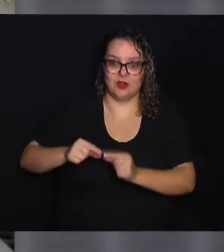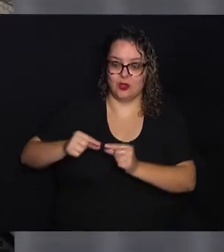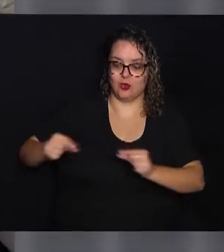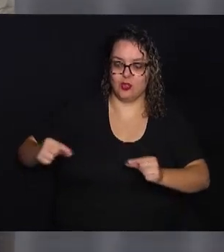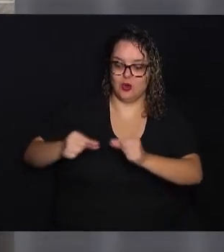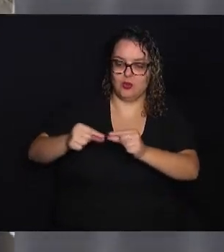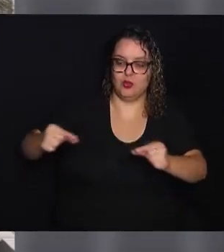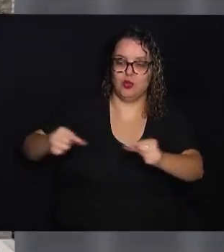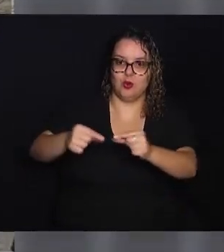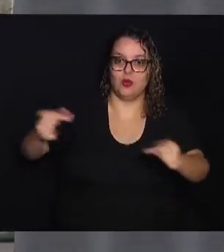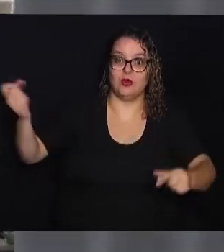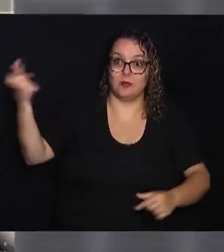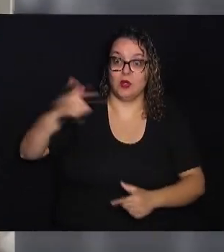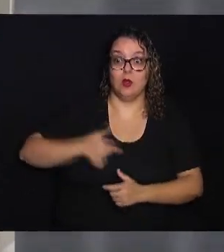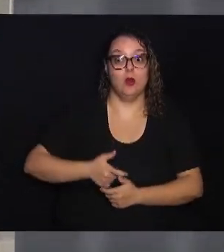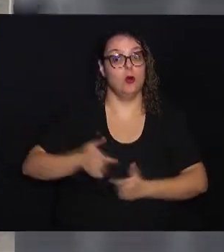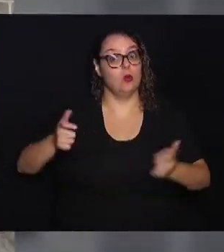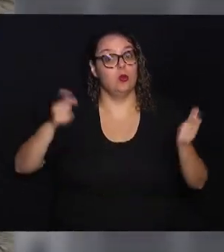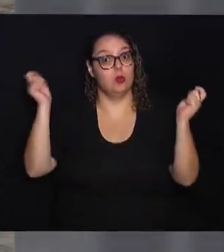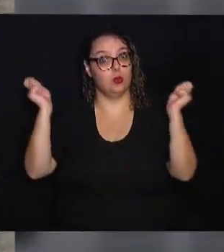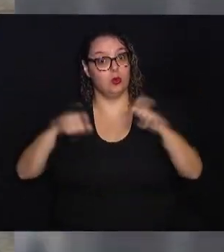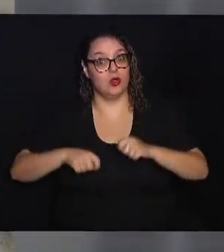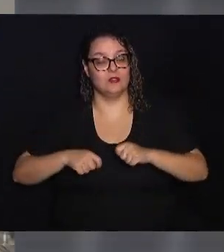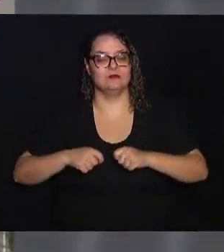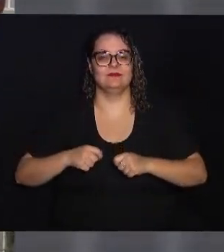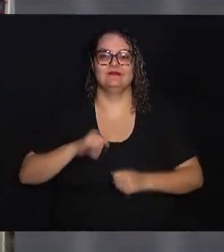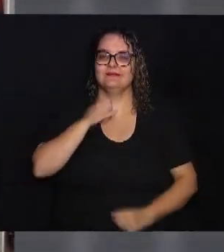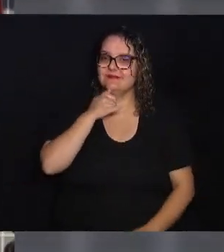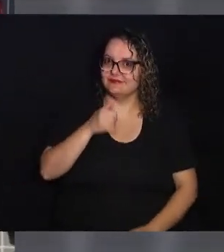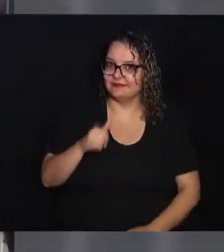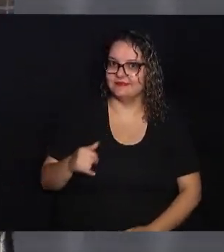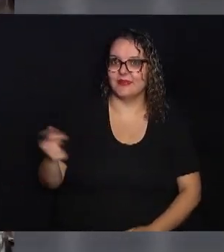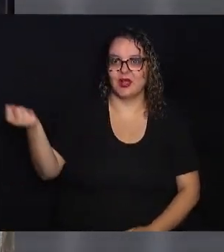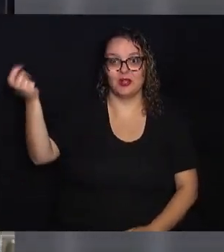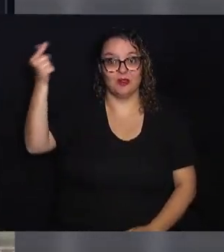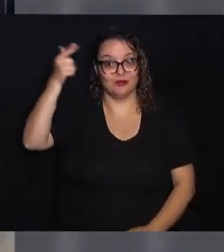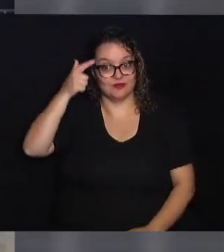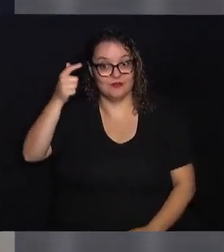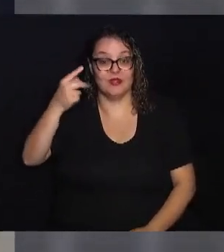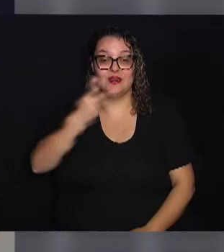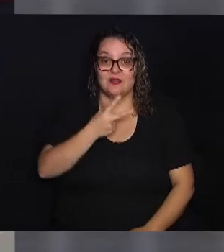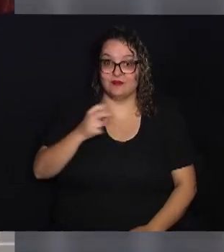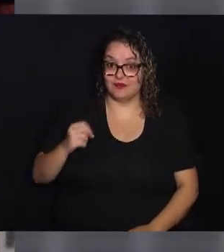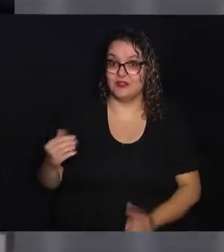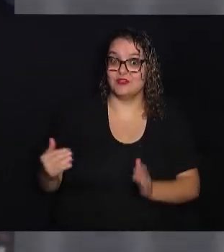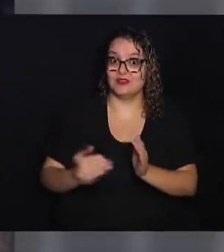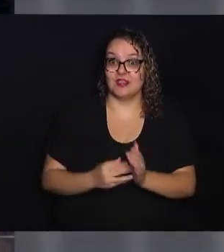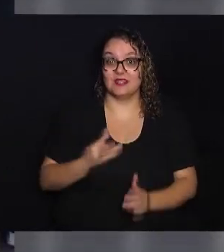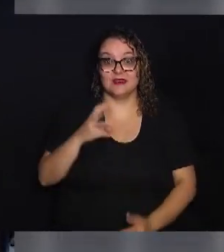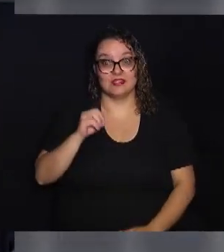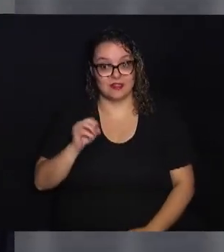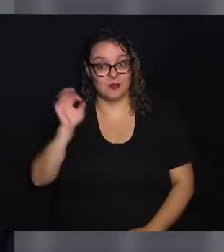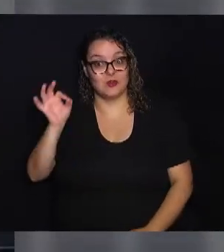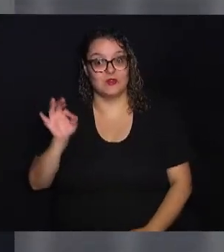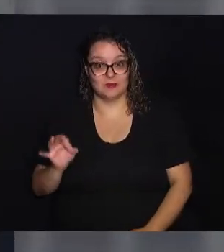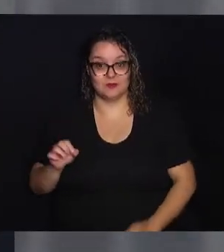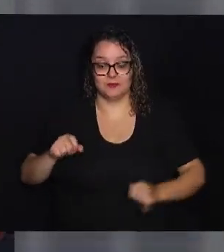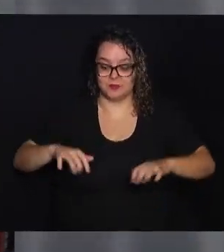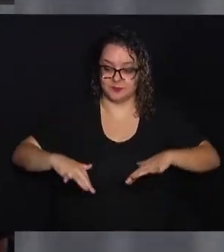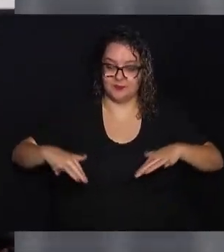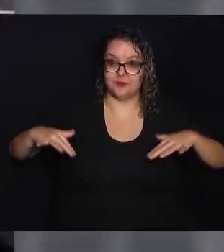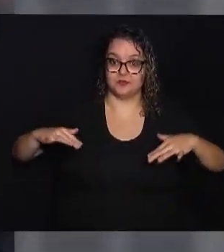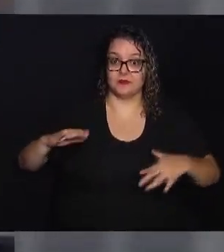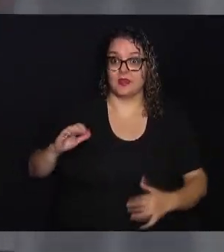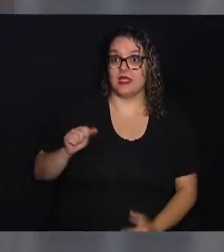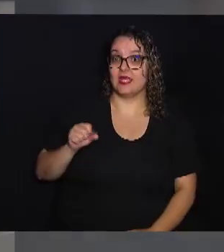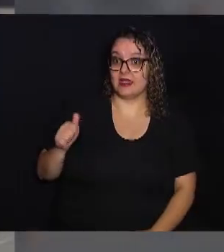painéis fotovoltaicos vertical que aumenta o potencial de geração de energia pelo sol em 20 a